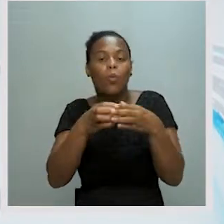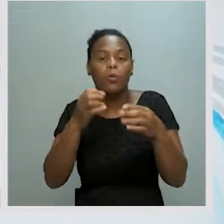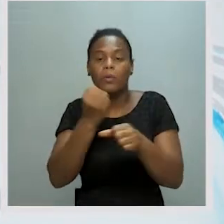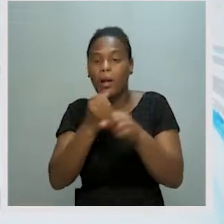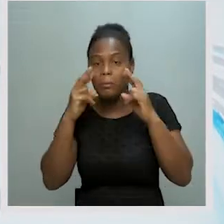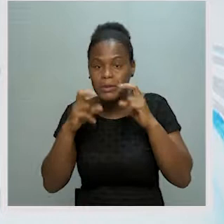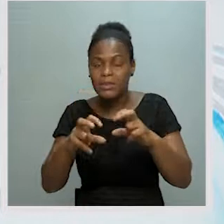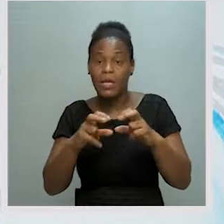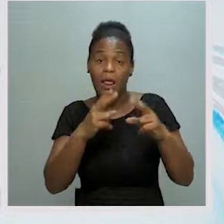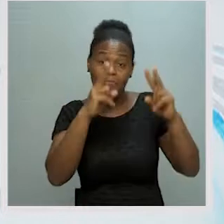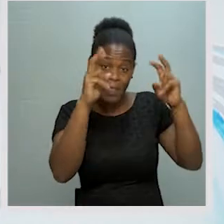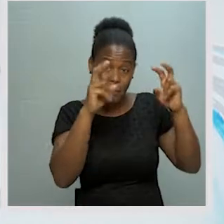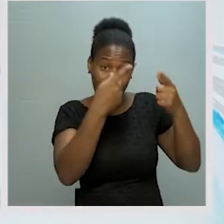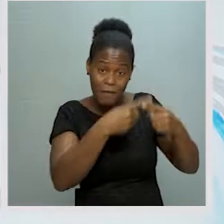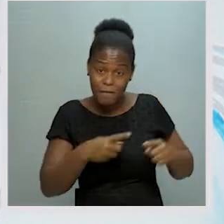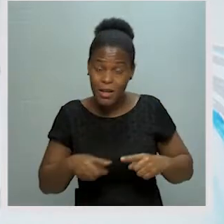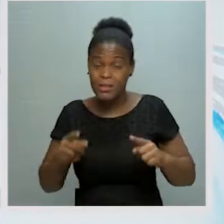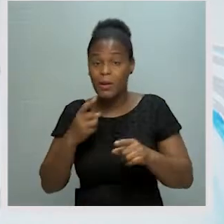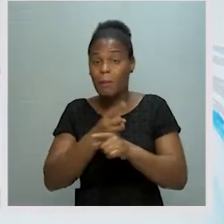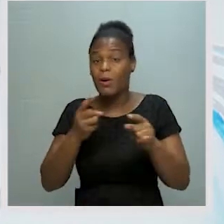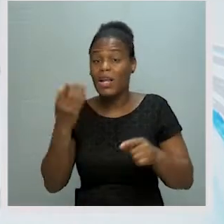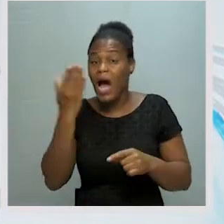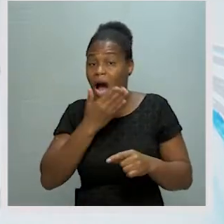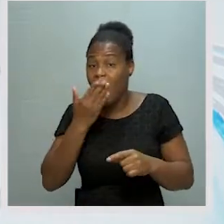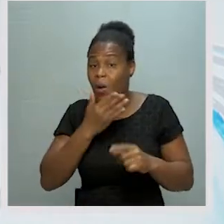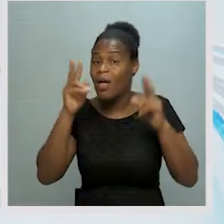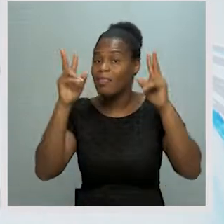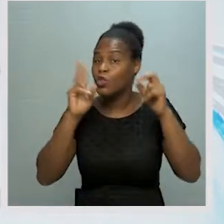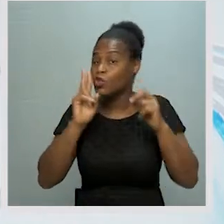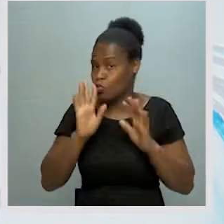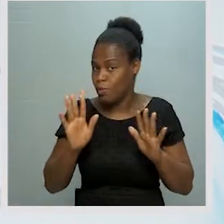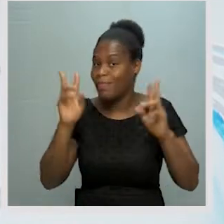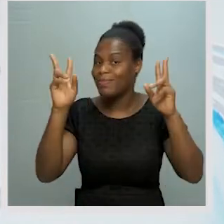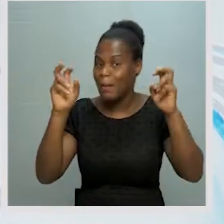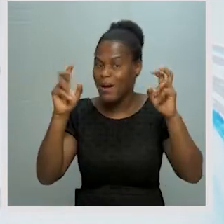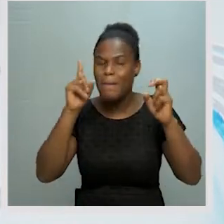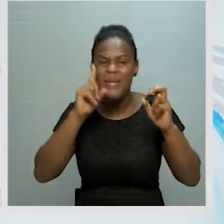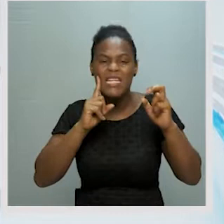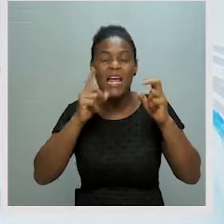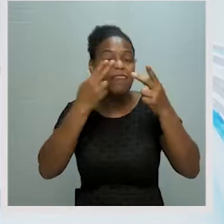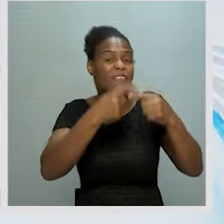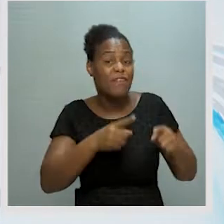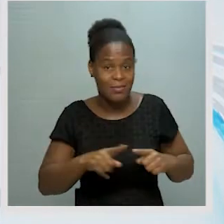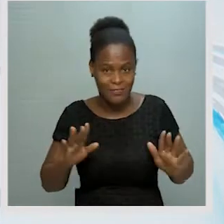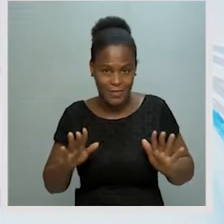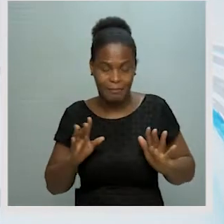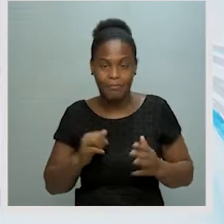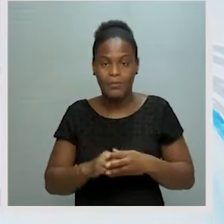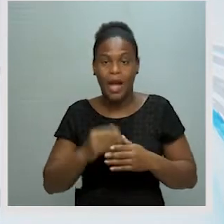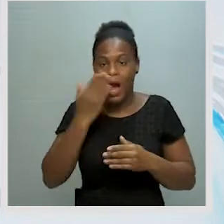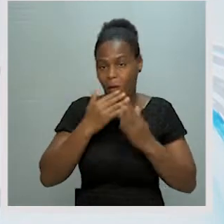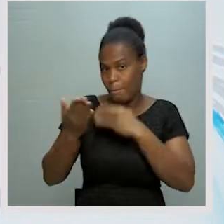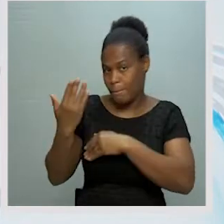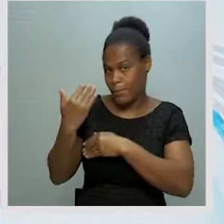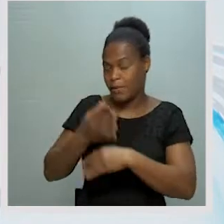temas diversificados. Porque na aula, temas diversificadas, desculpem, na aula passada eu falei de que